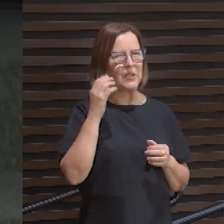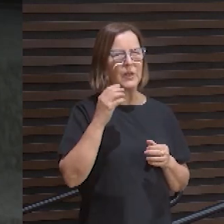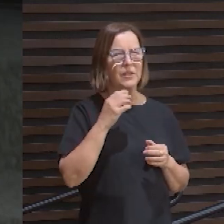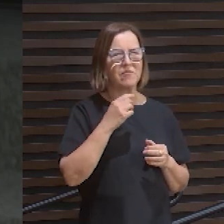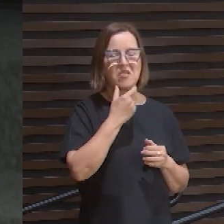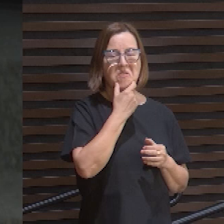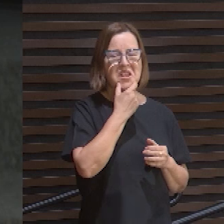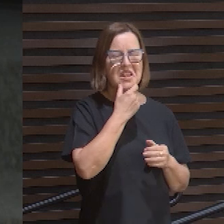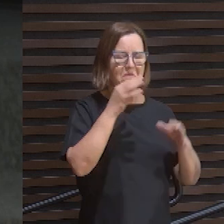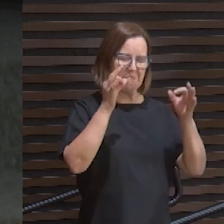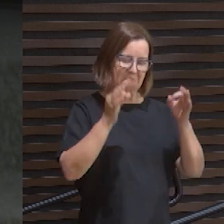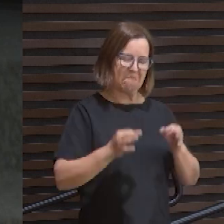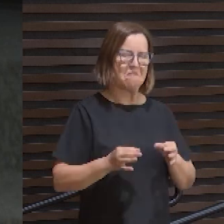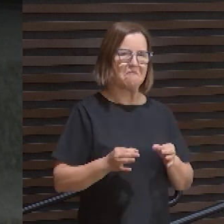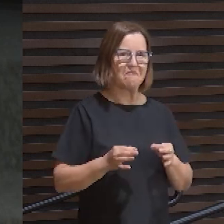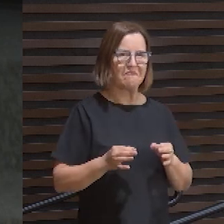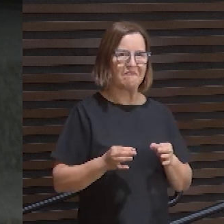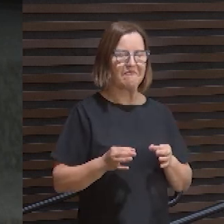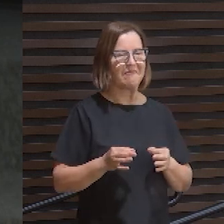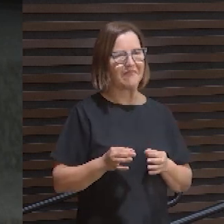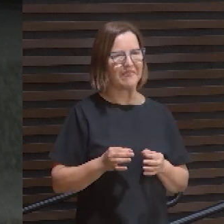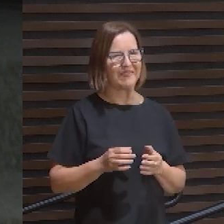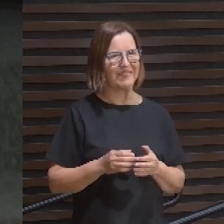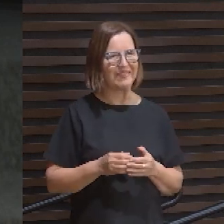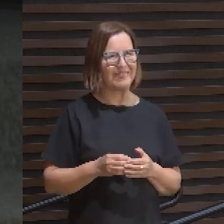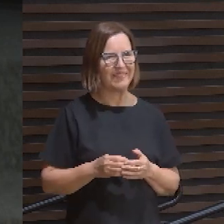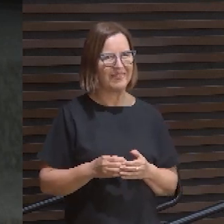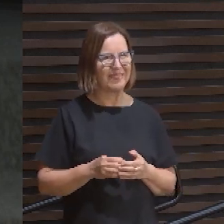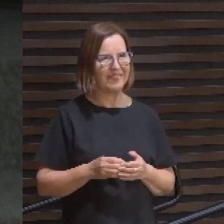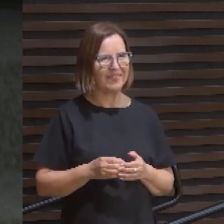perfeito, cheio de